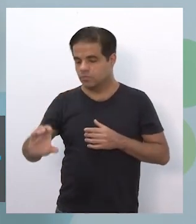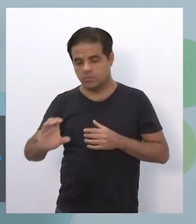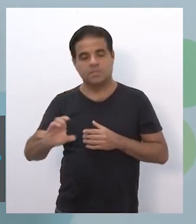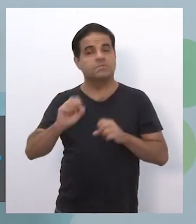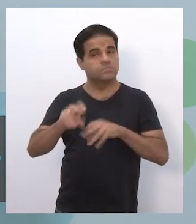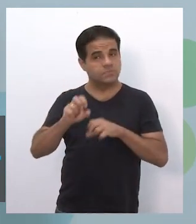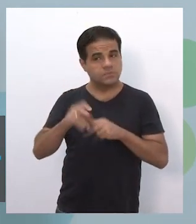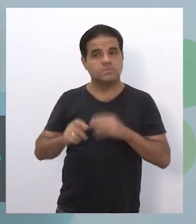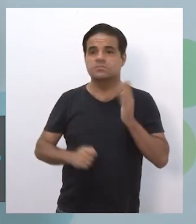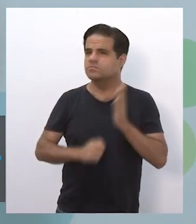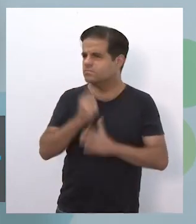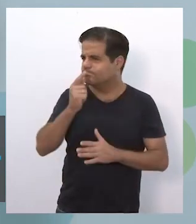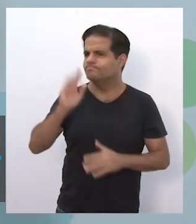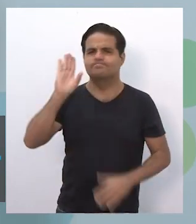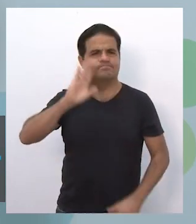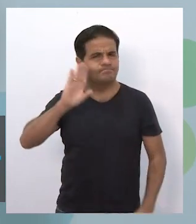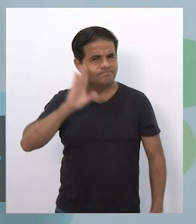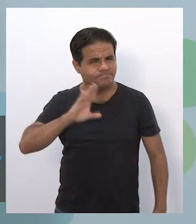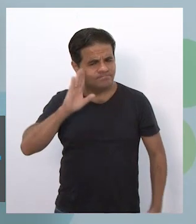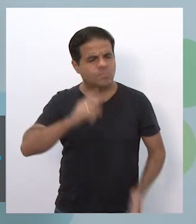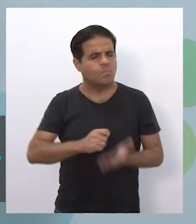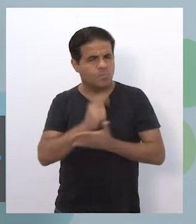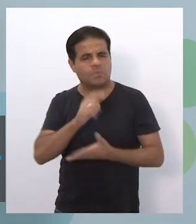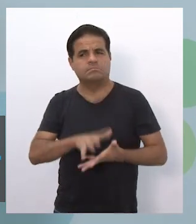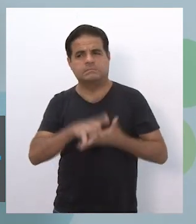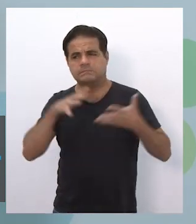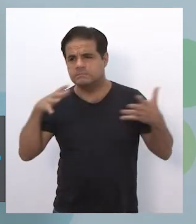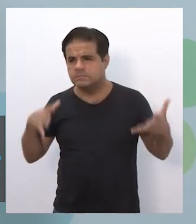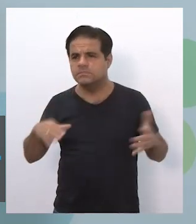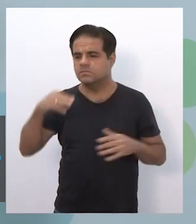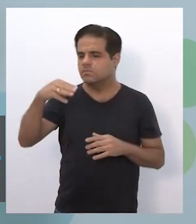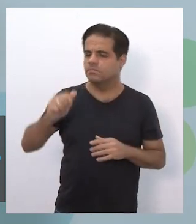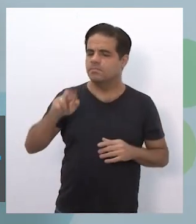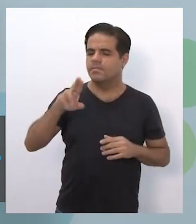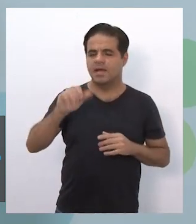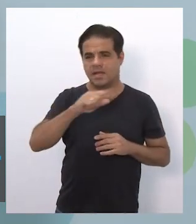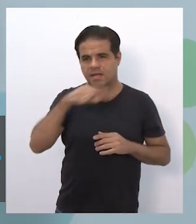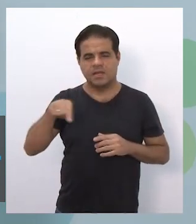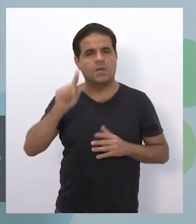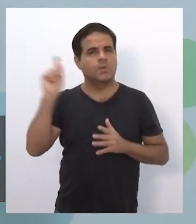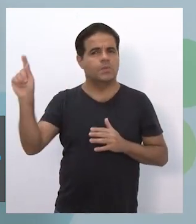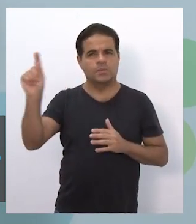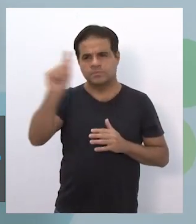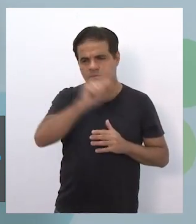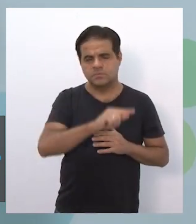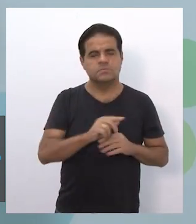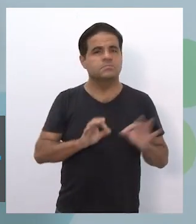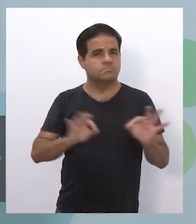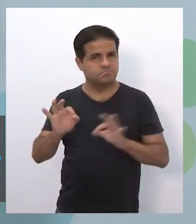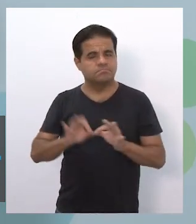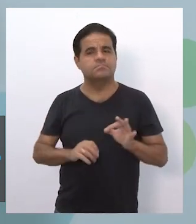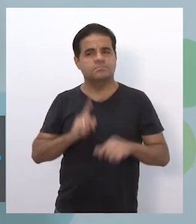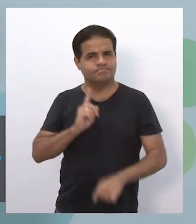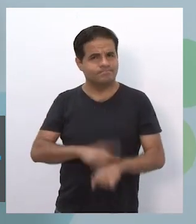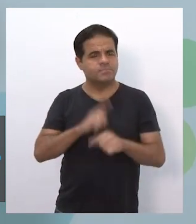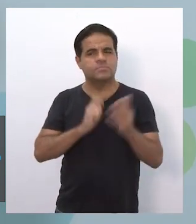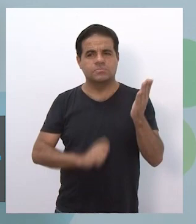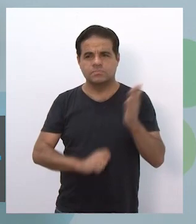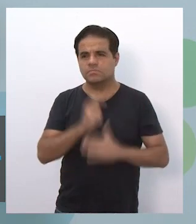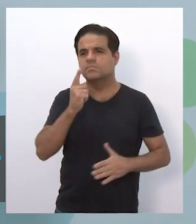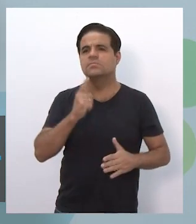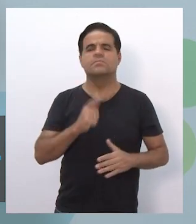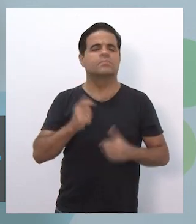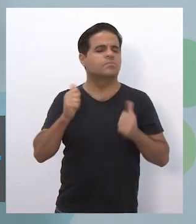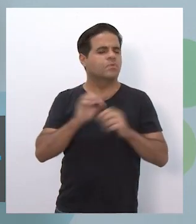falei, foi uma compra bacana. E o Marcão, o Lucas Magli também, eles acertaram aí na hora de comprar, porque a configuração ficou